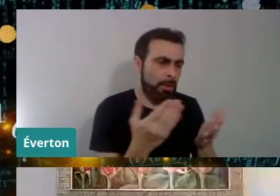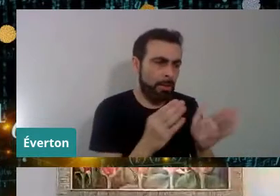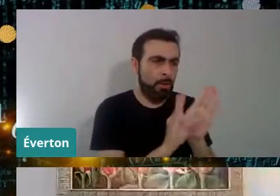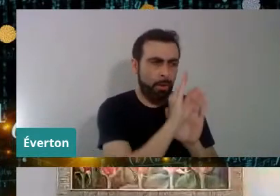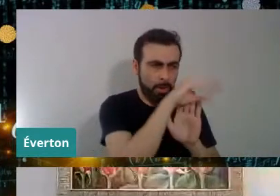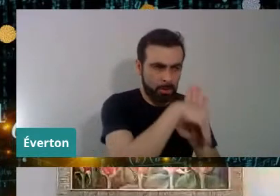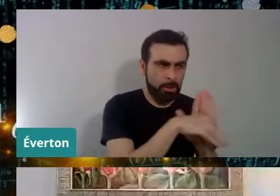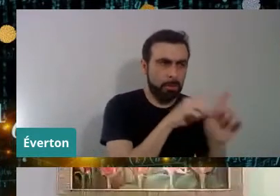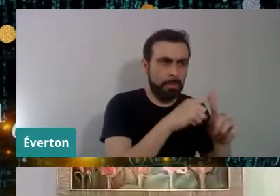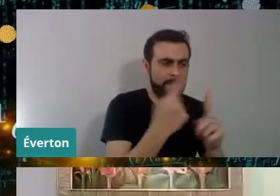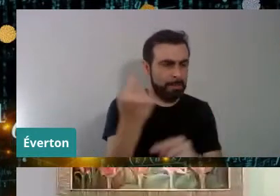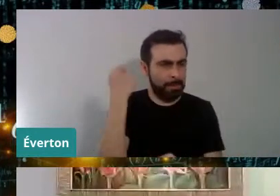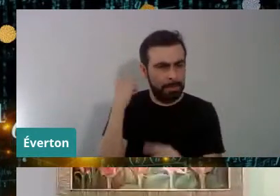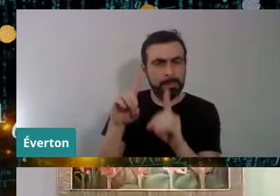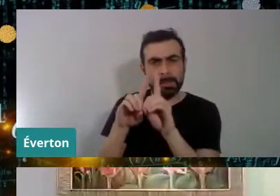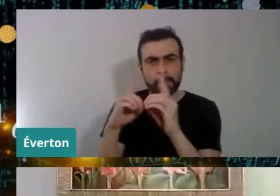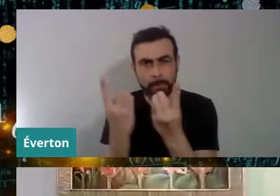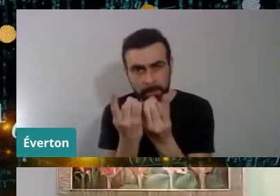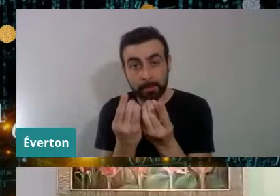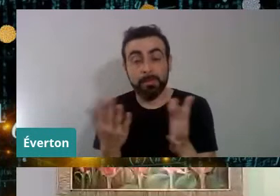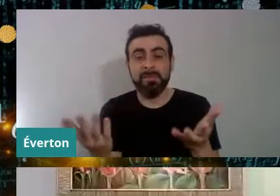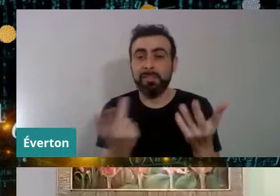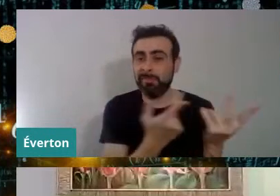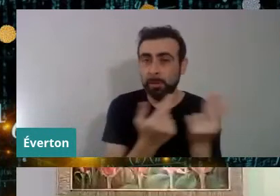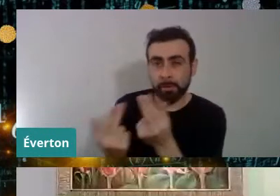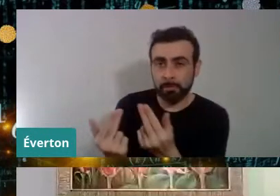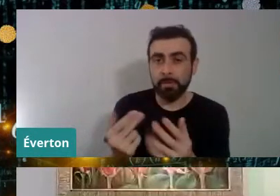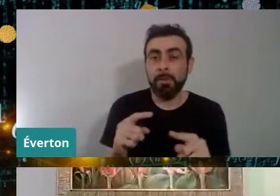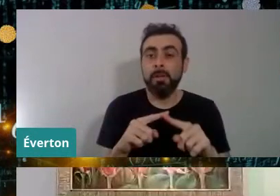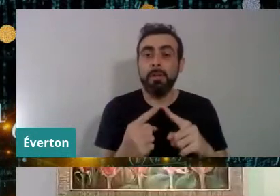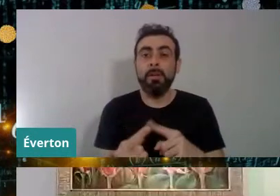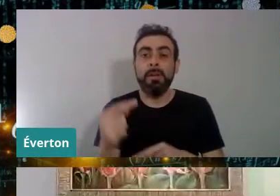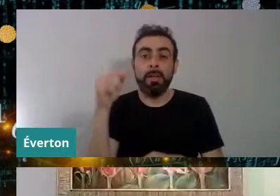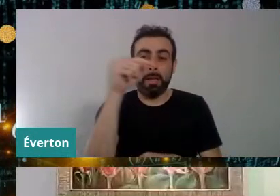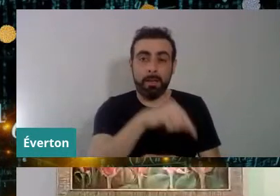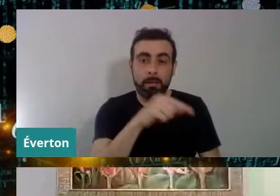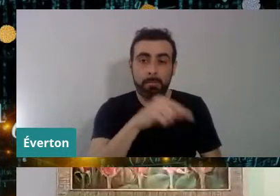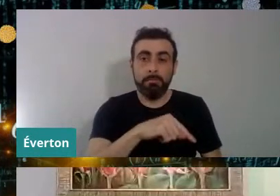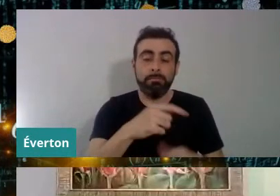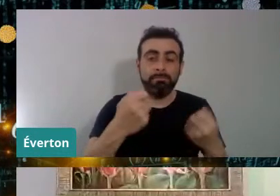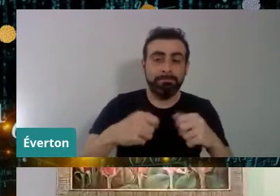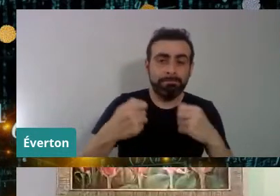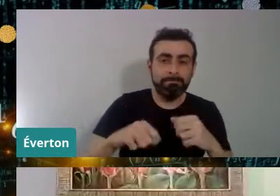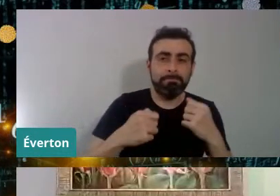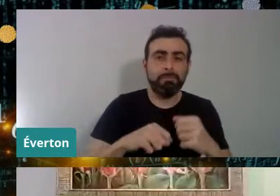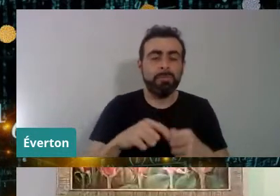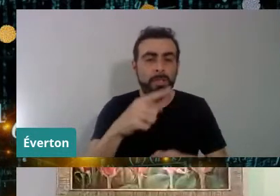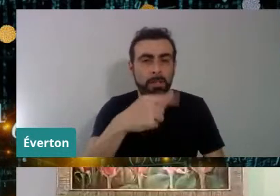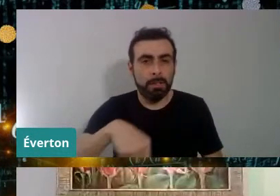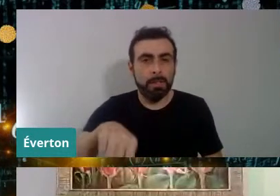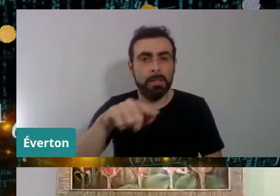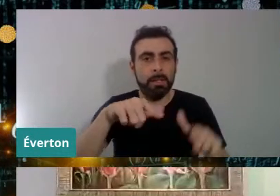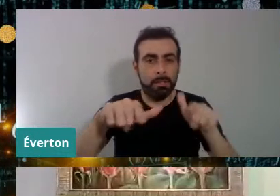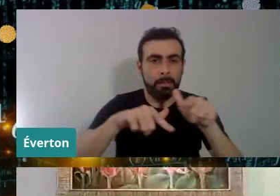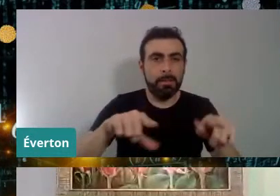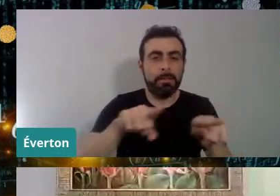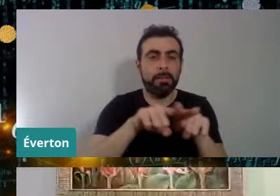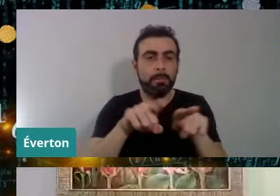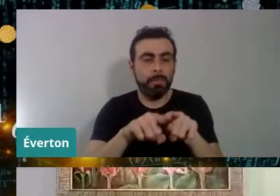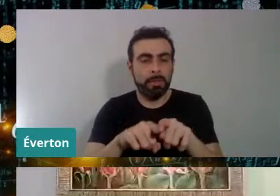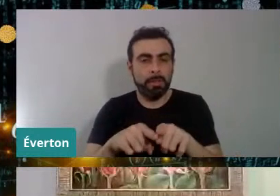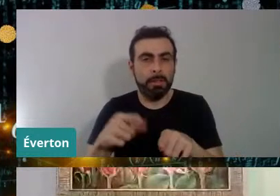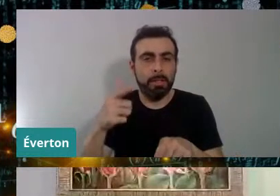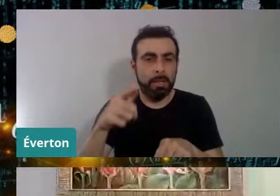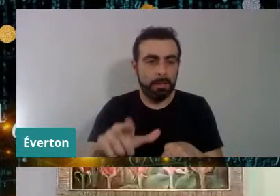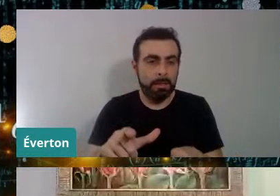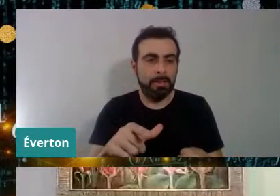gostavam de trabalhar conosco, né? Mas porque era aquele entrosamento, né? Igual um time de futebol de salão que joga muito tempo, que toca a bola